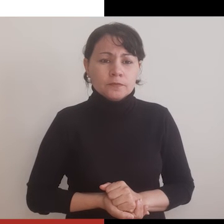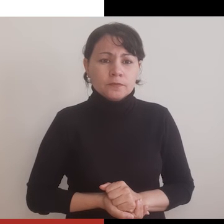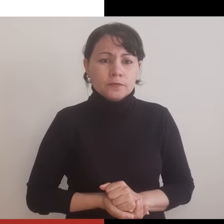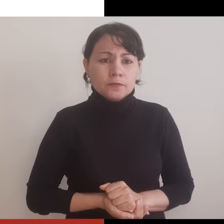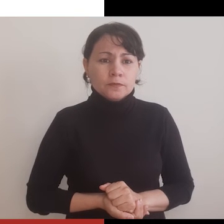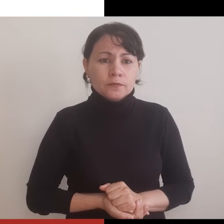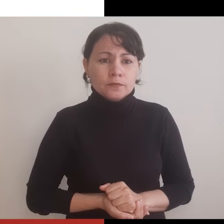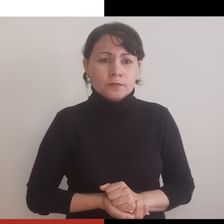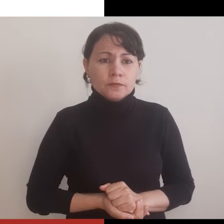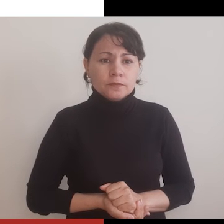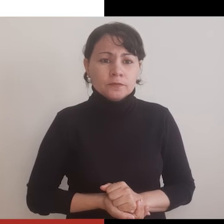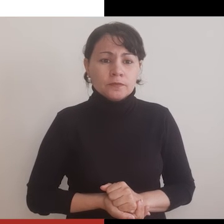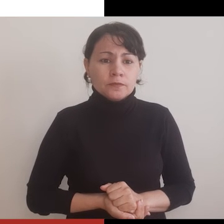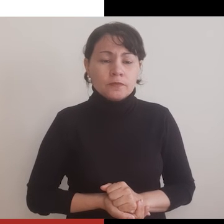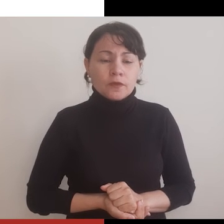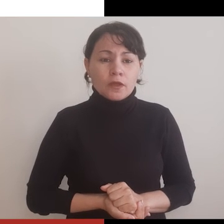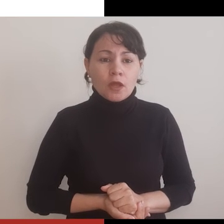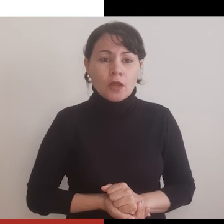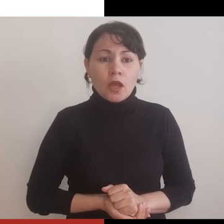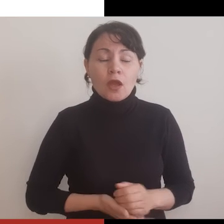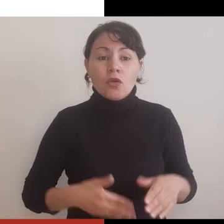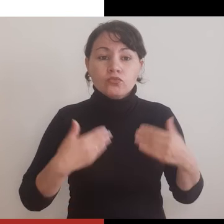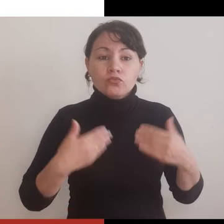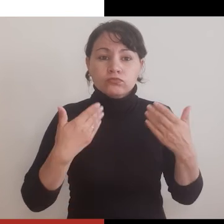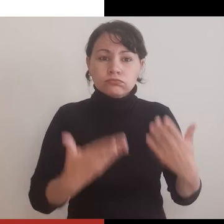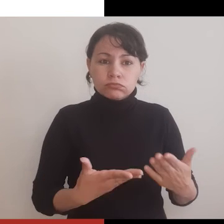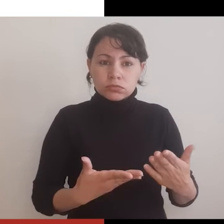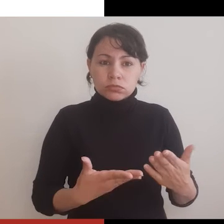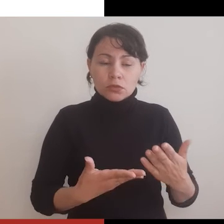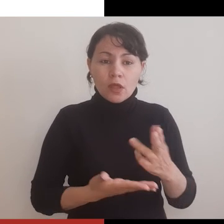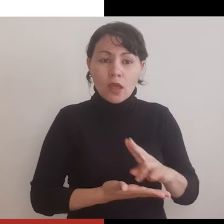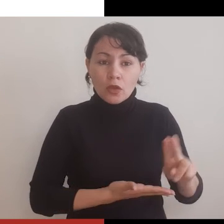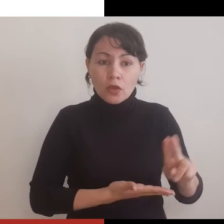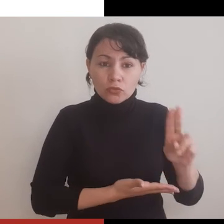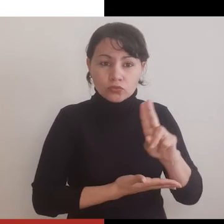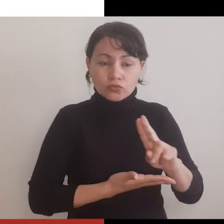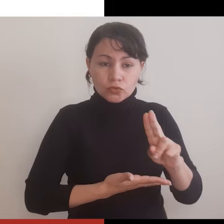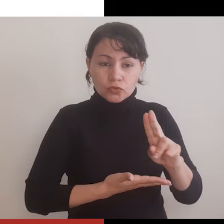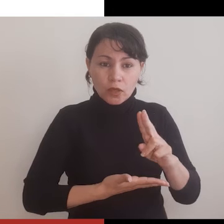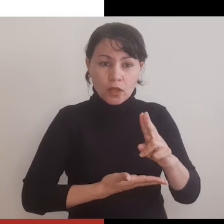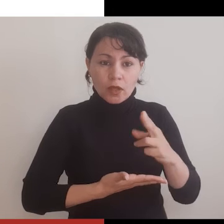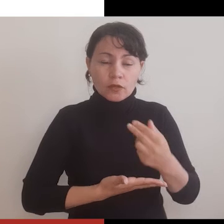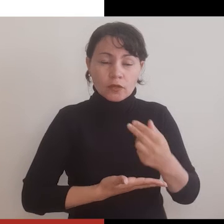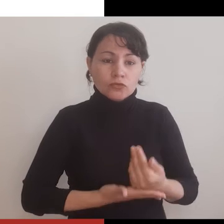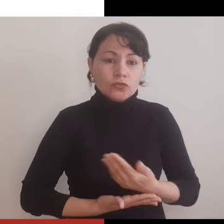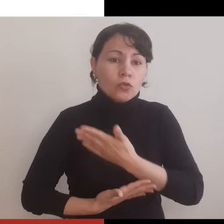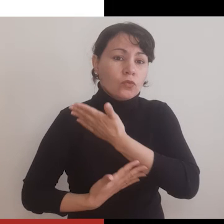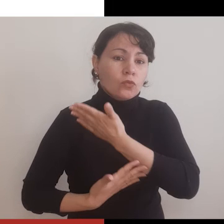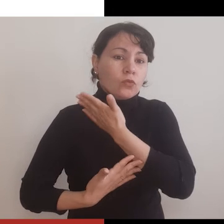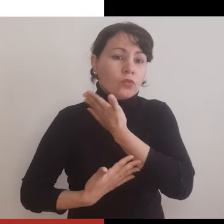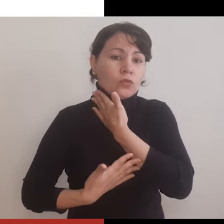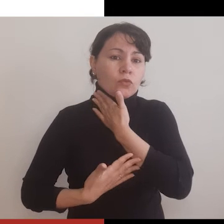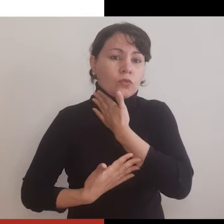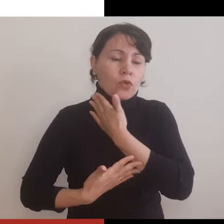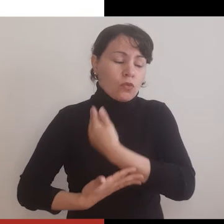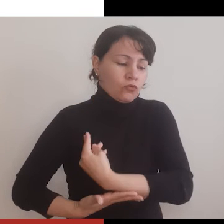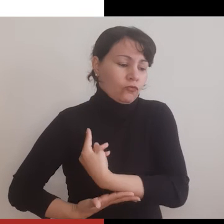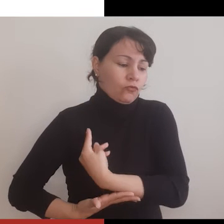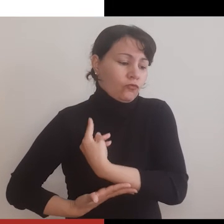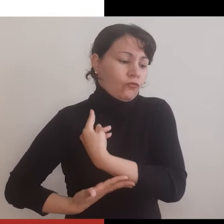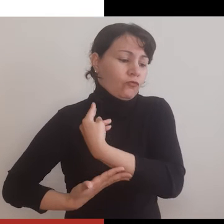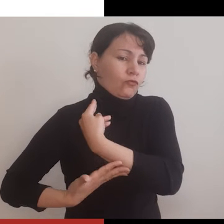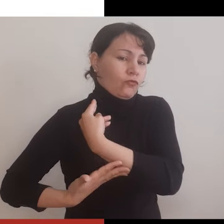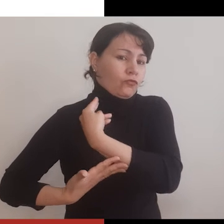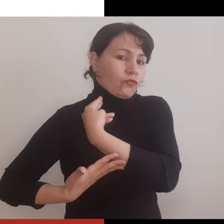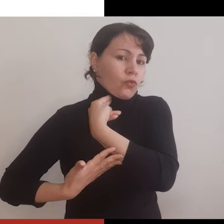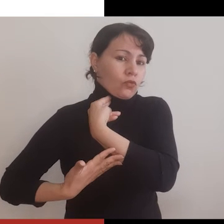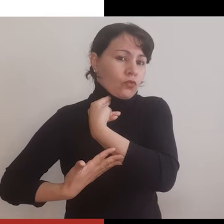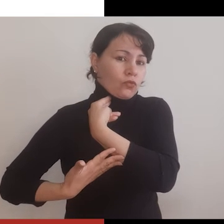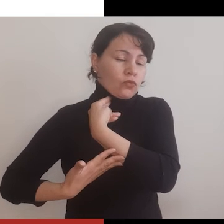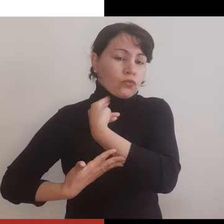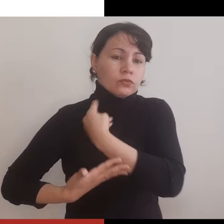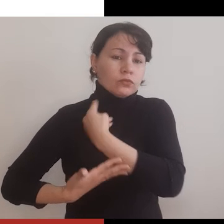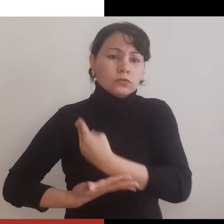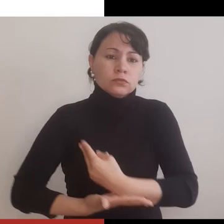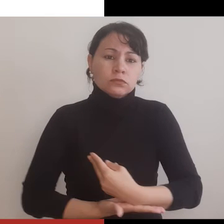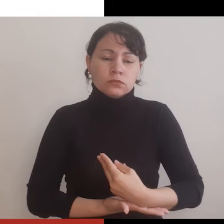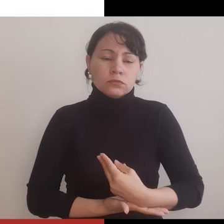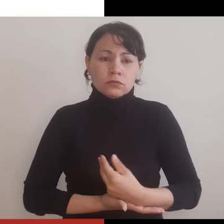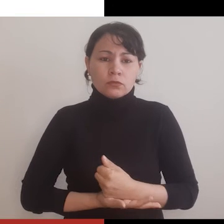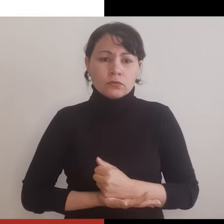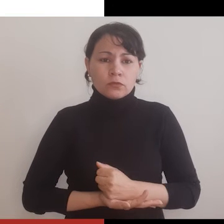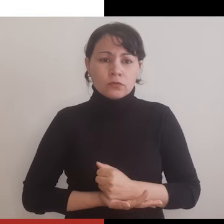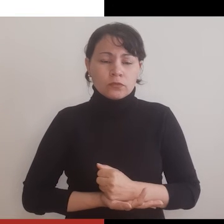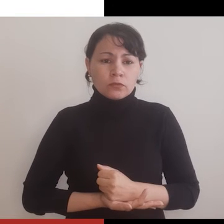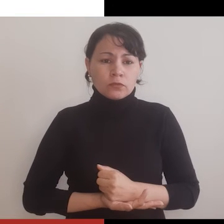para PAI, onde esse catéter ele é inserido na artéria radial do